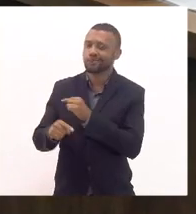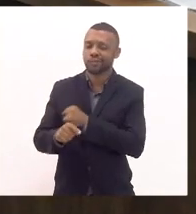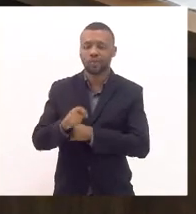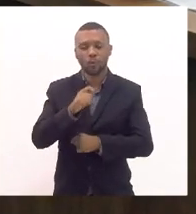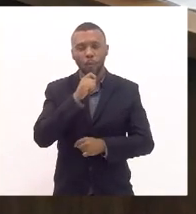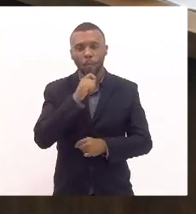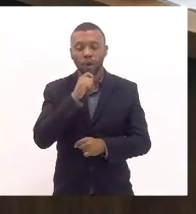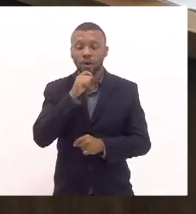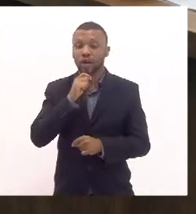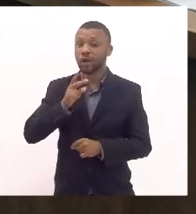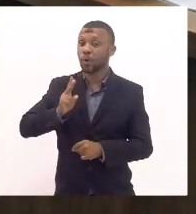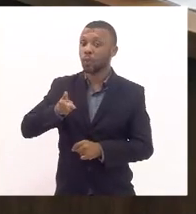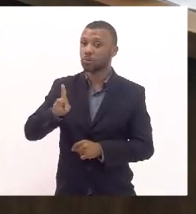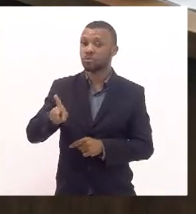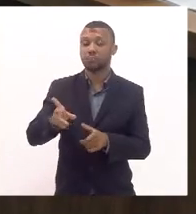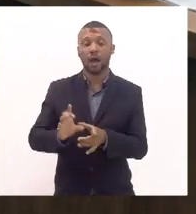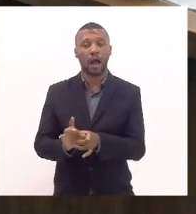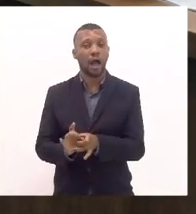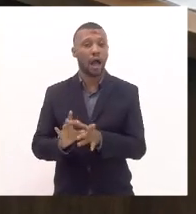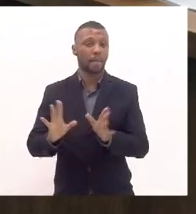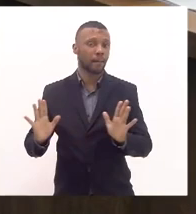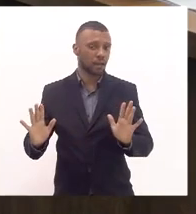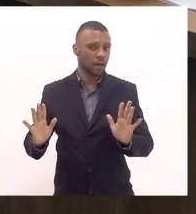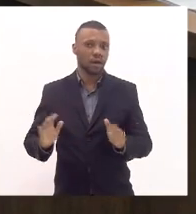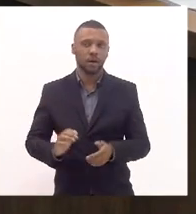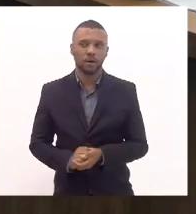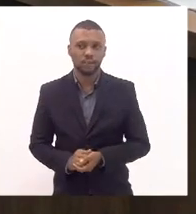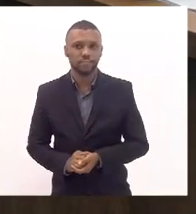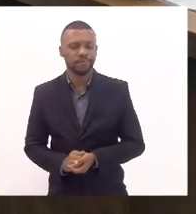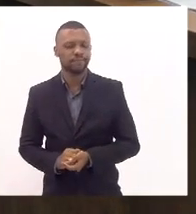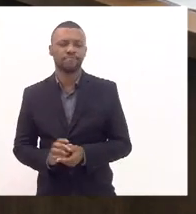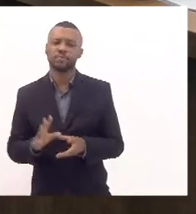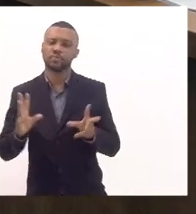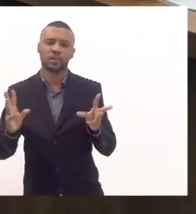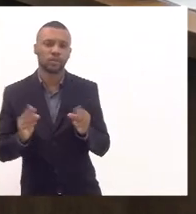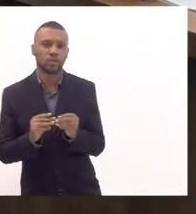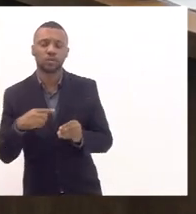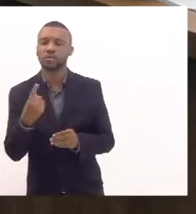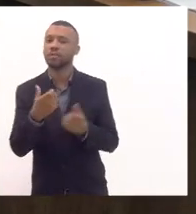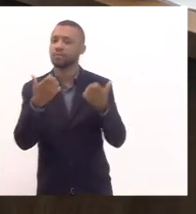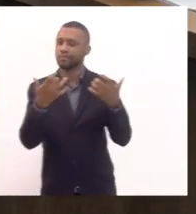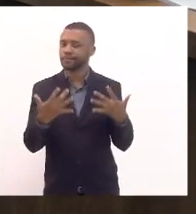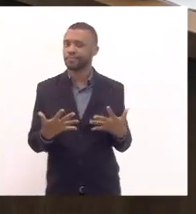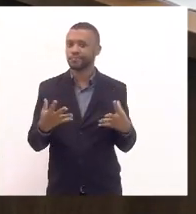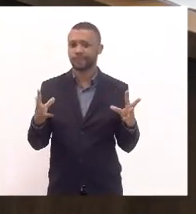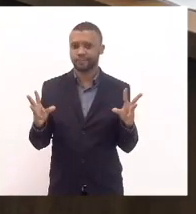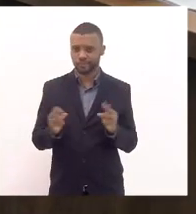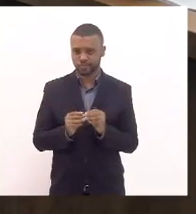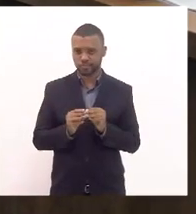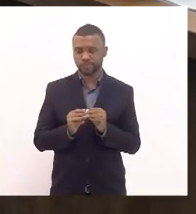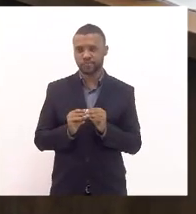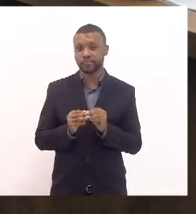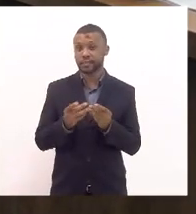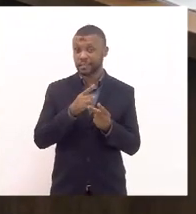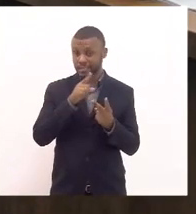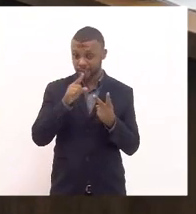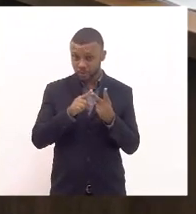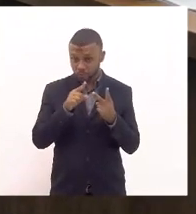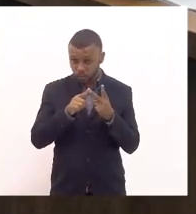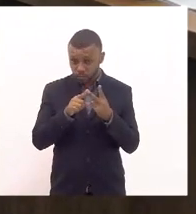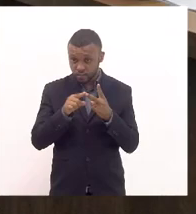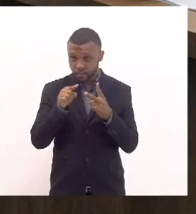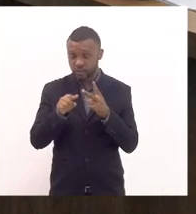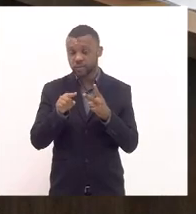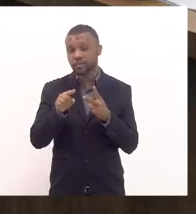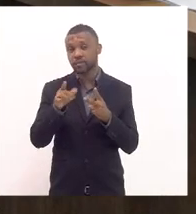se manter aberta então é disso que nós estamos falando e um segunda coisa que eu gostaria de